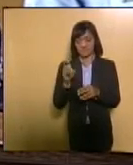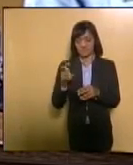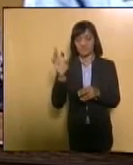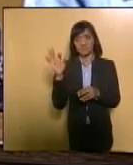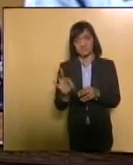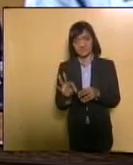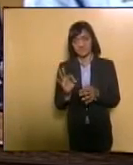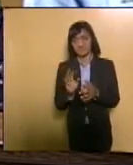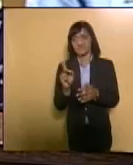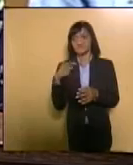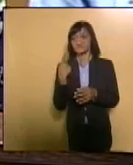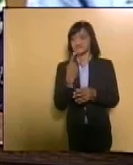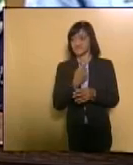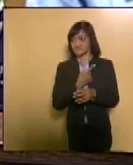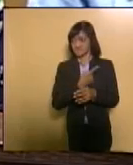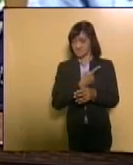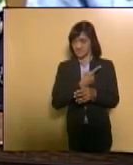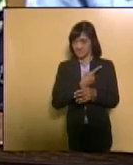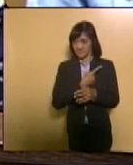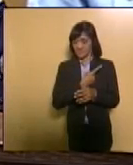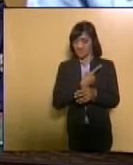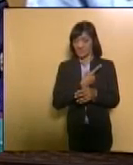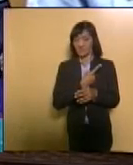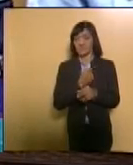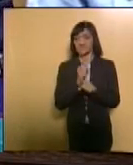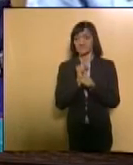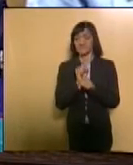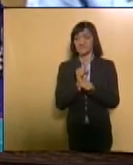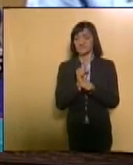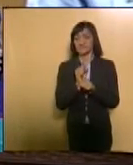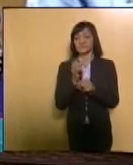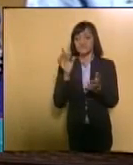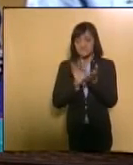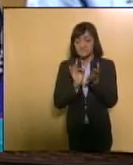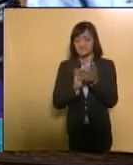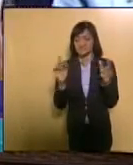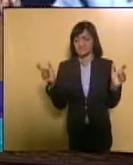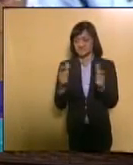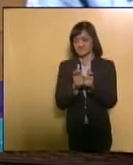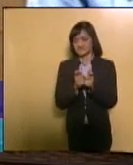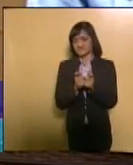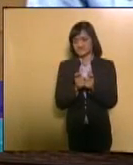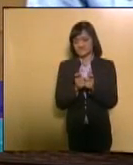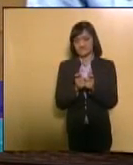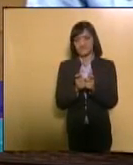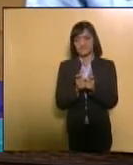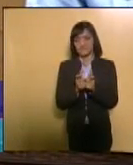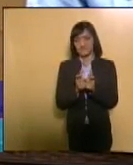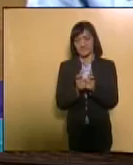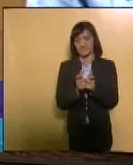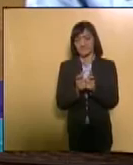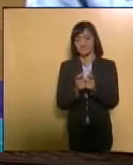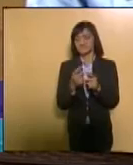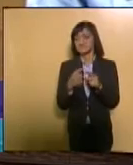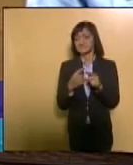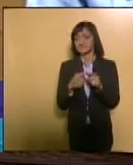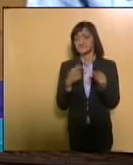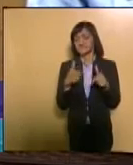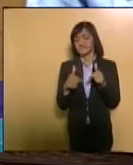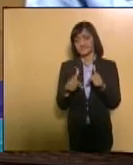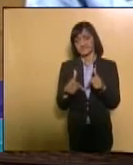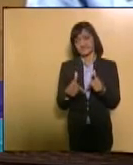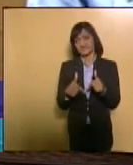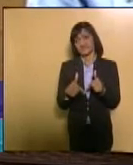225 de dees agora diminuir realment verdade ISS conta trabalho de